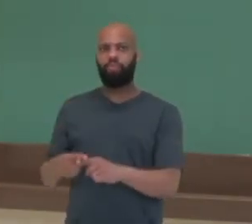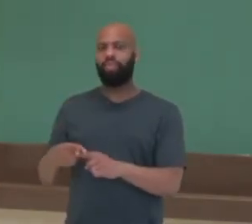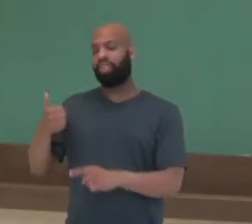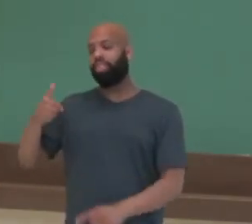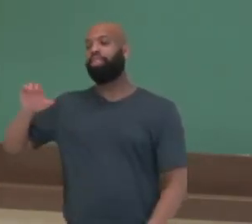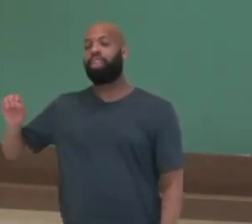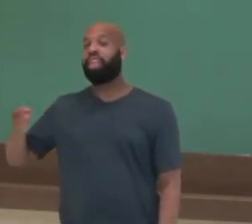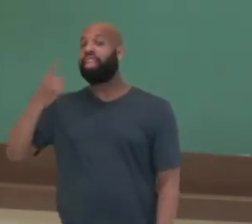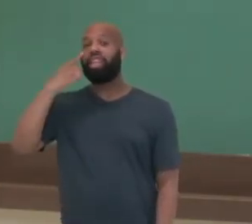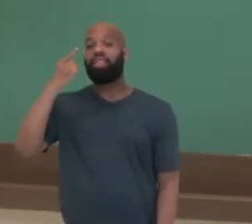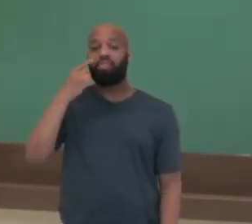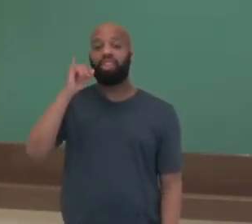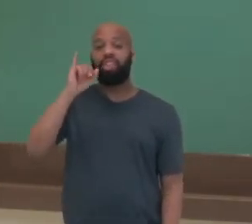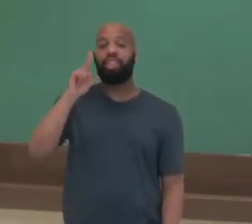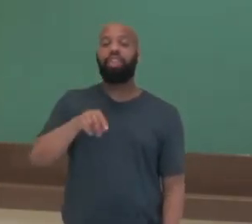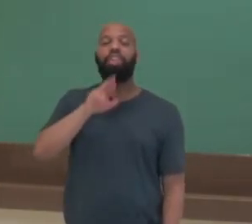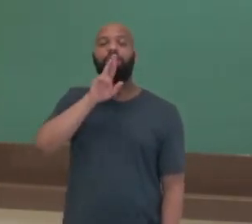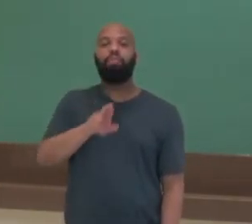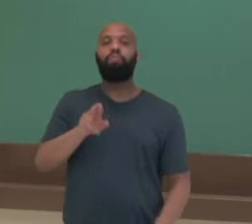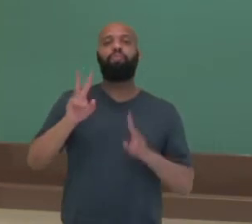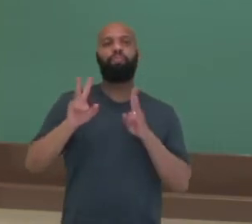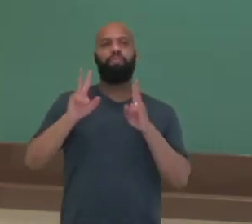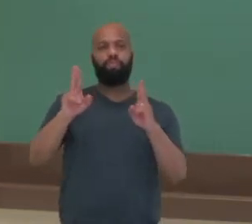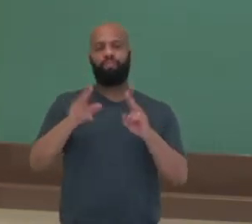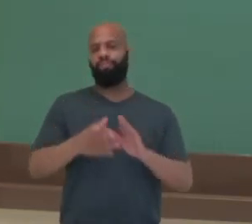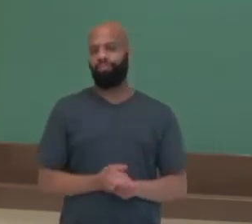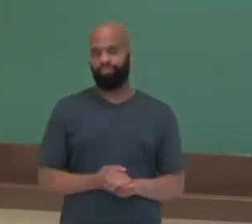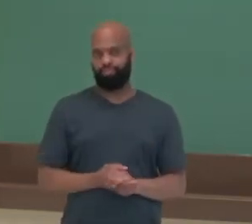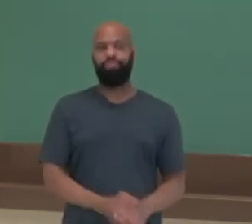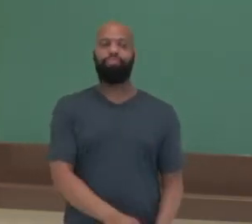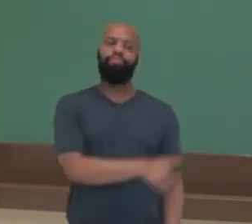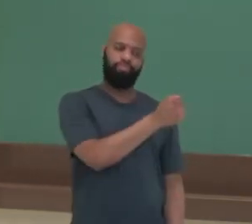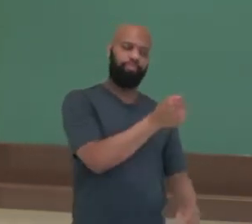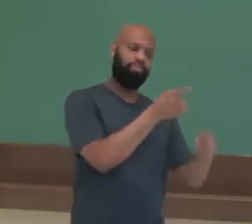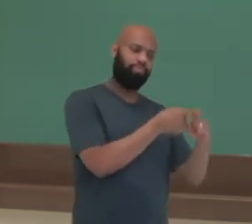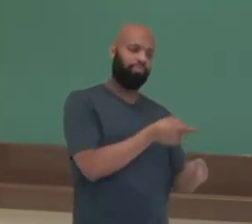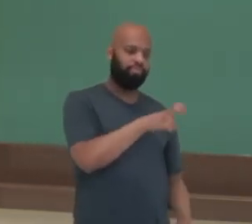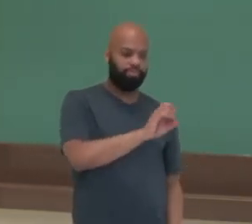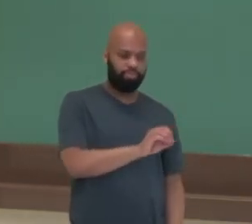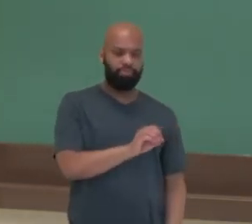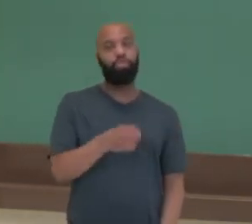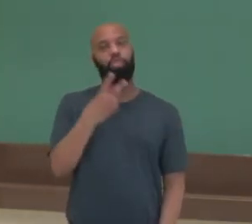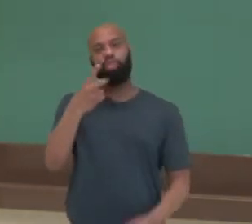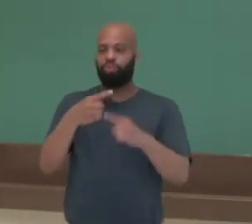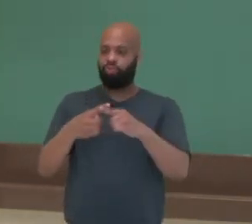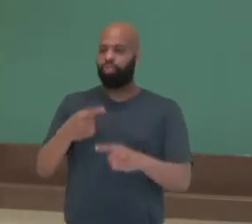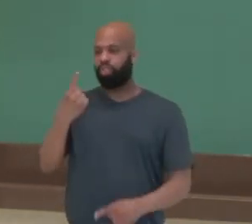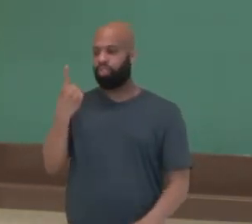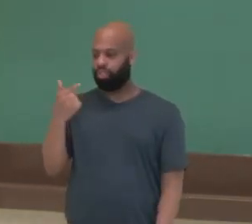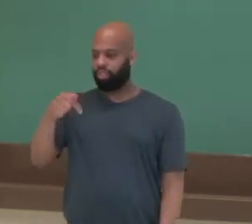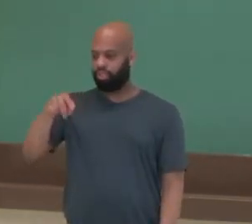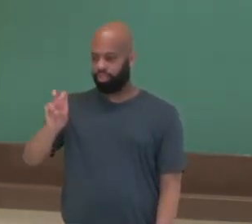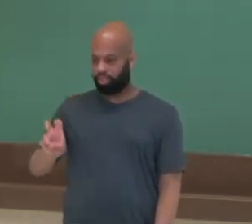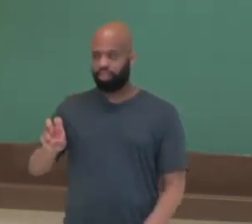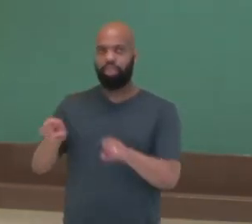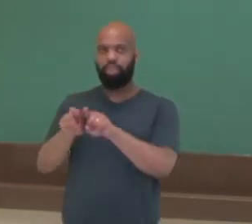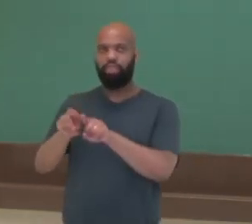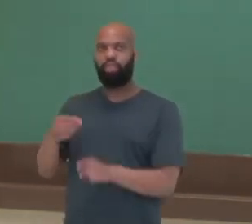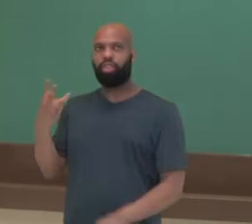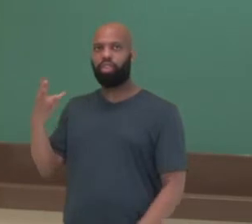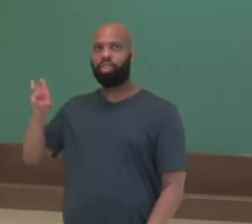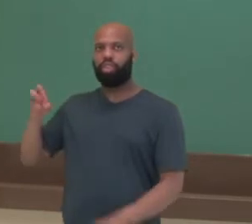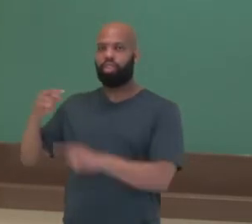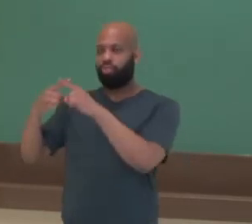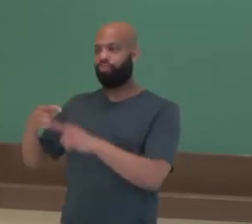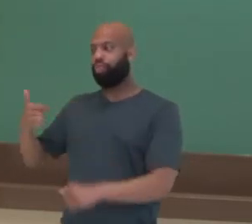de 7 vezes 50, o produto de 2 vezes 175 e o produto de 35